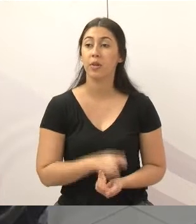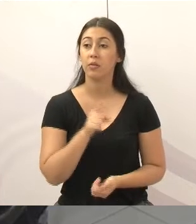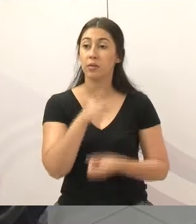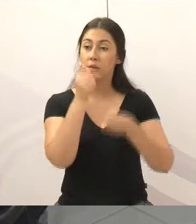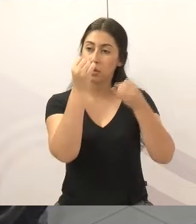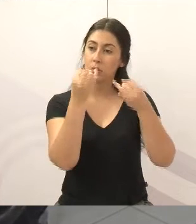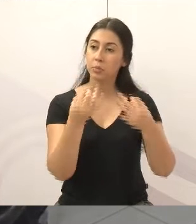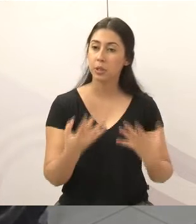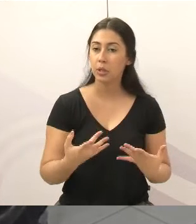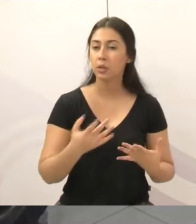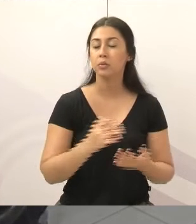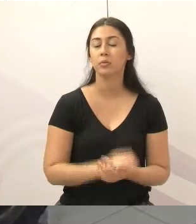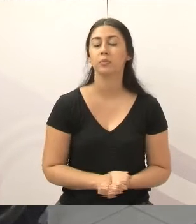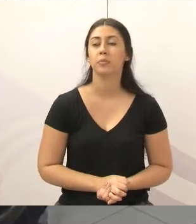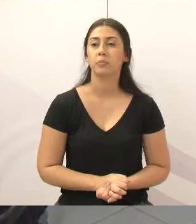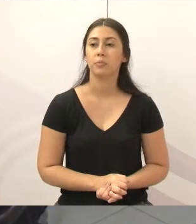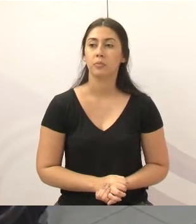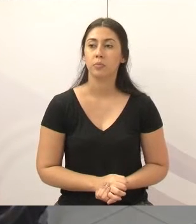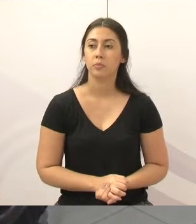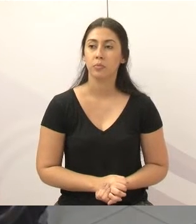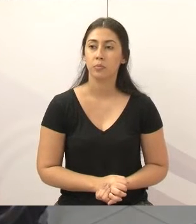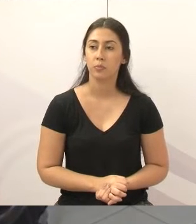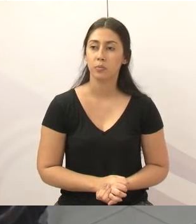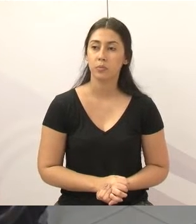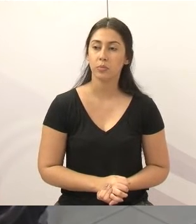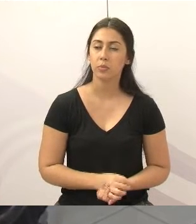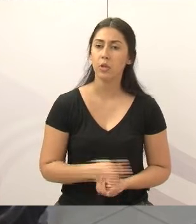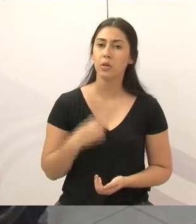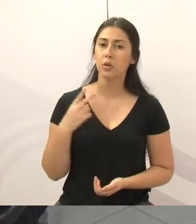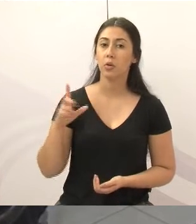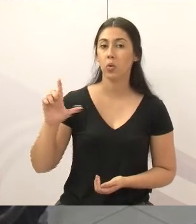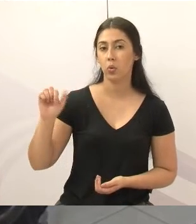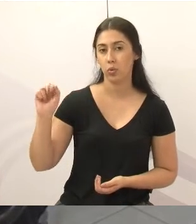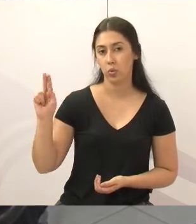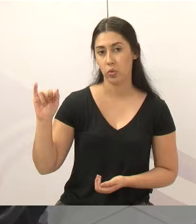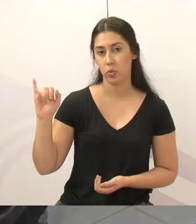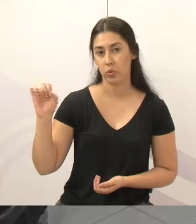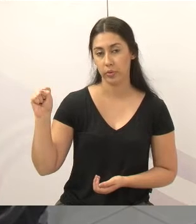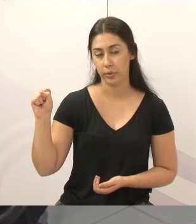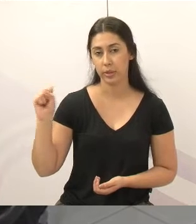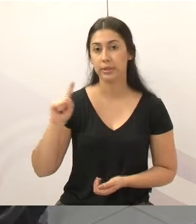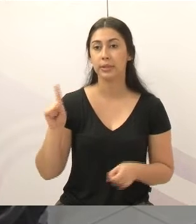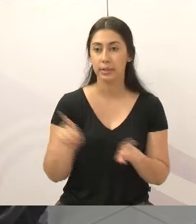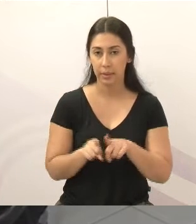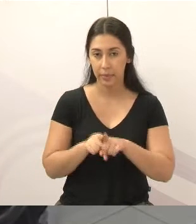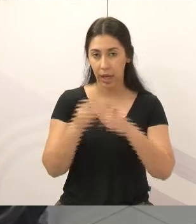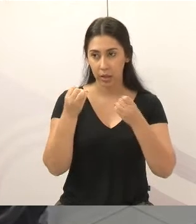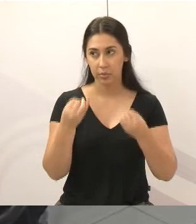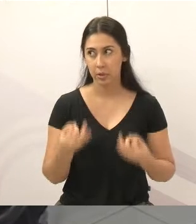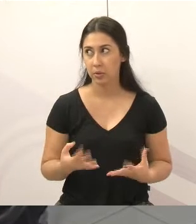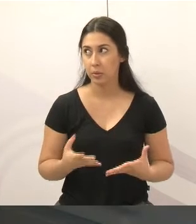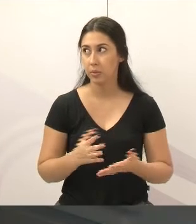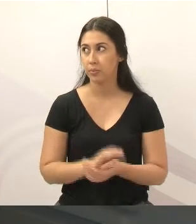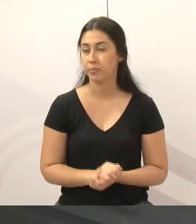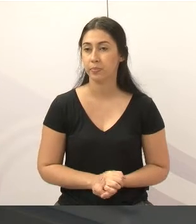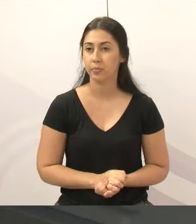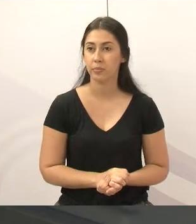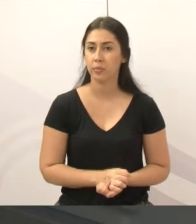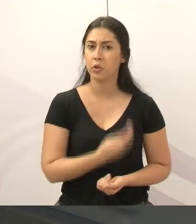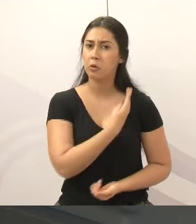que é pertinente, né? O vereador Luiz Flávio também colocou uma fala muito responsável.